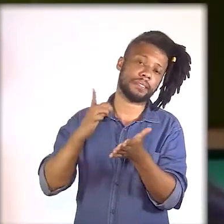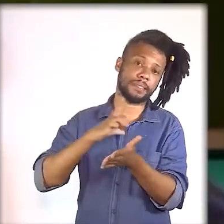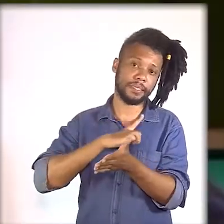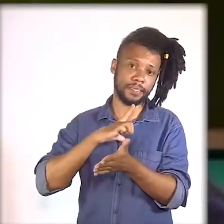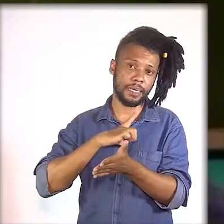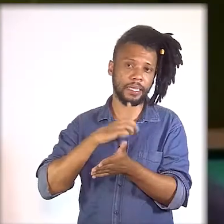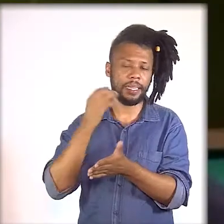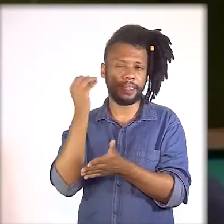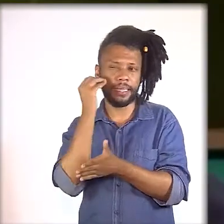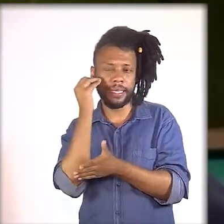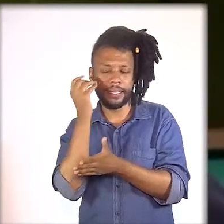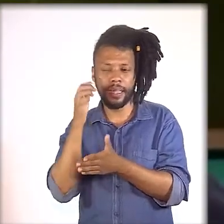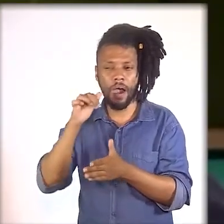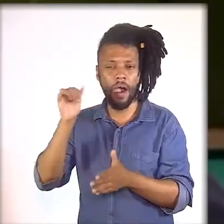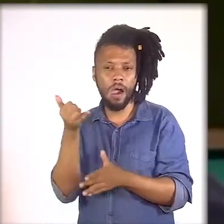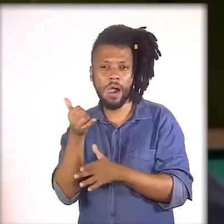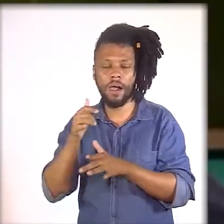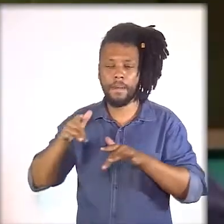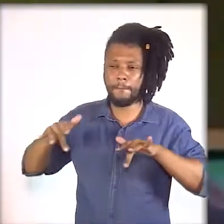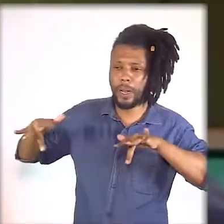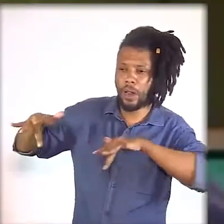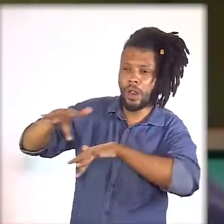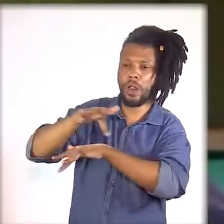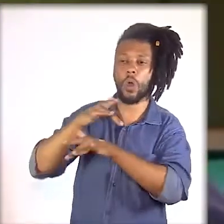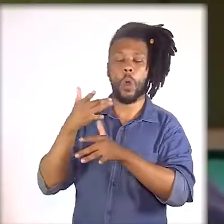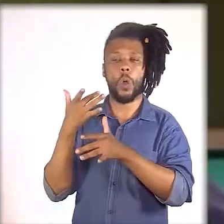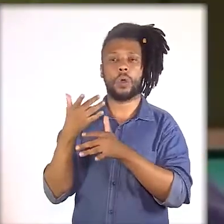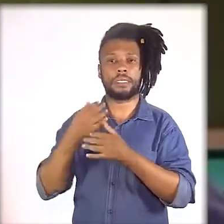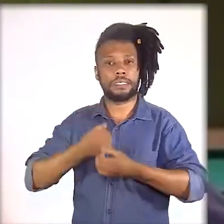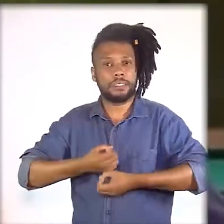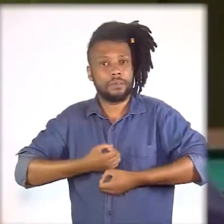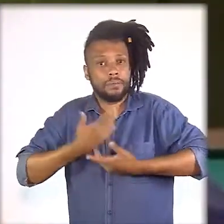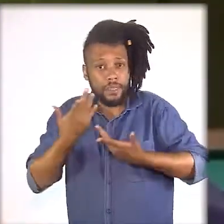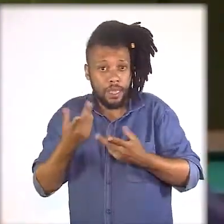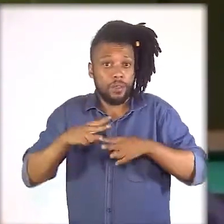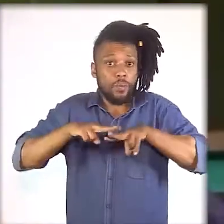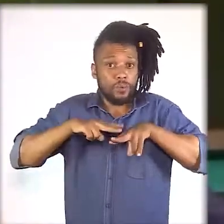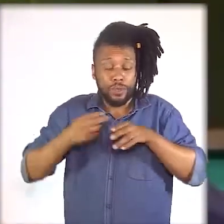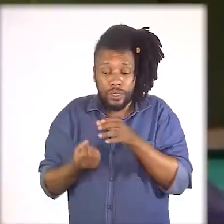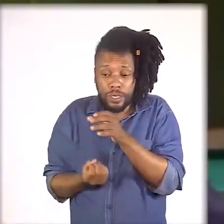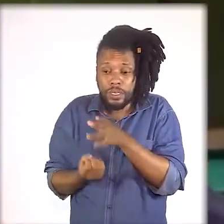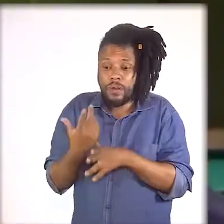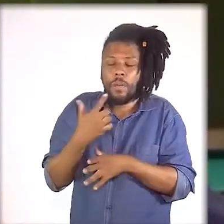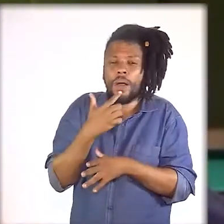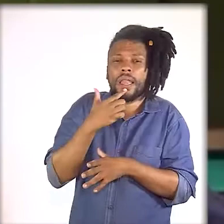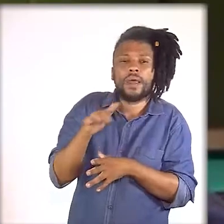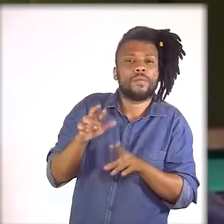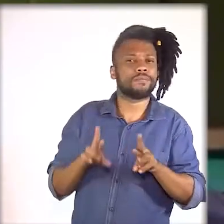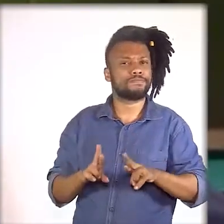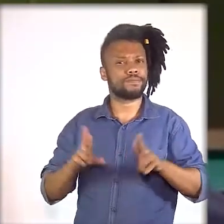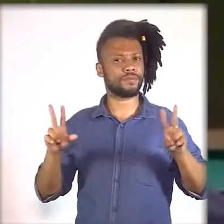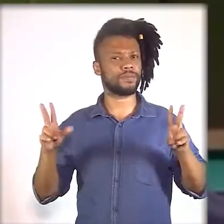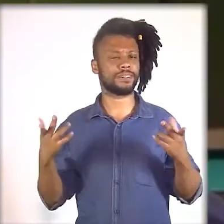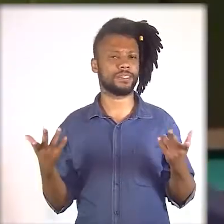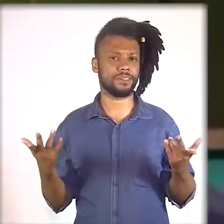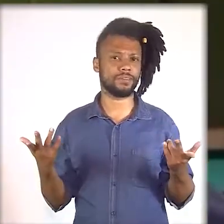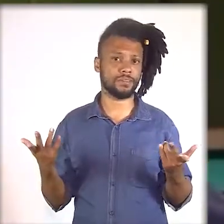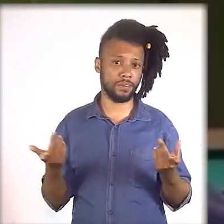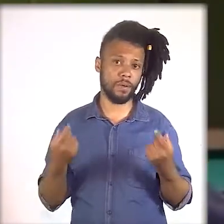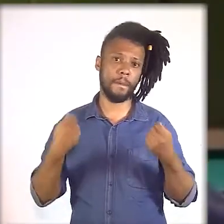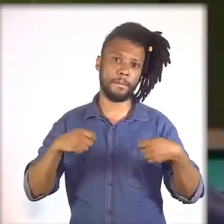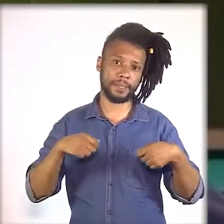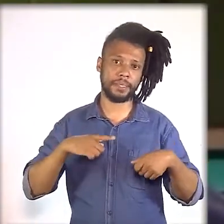carentes, têm em manipular, em usar, em se expressar. E aí surge uma nova língua, e de uma forma ou de outra